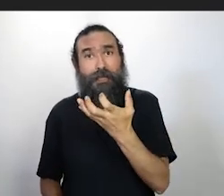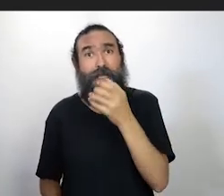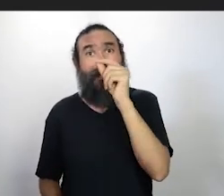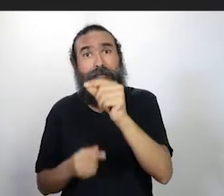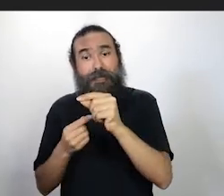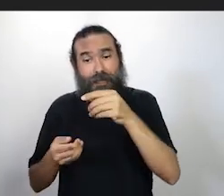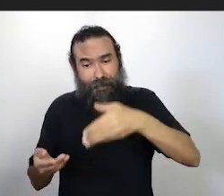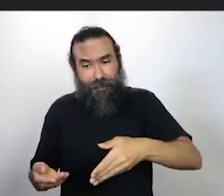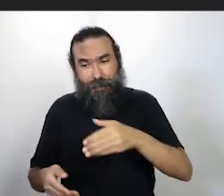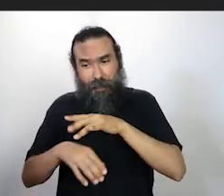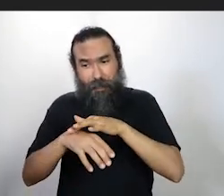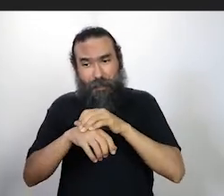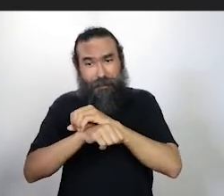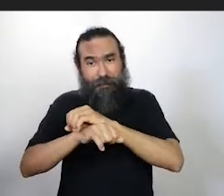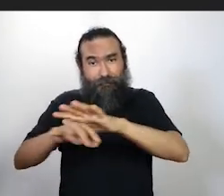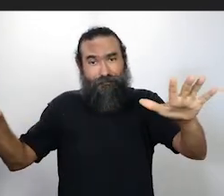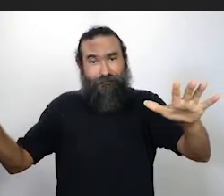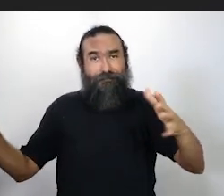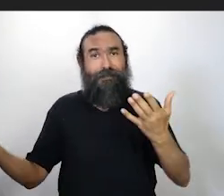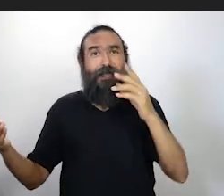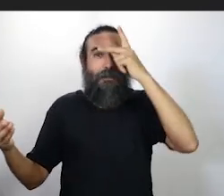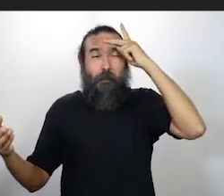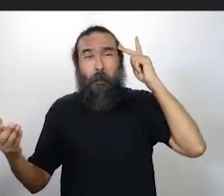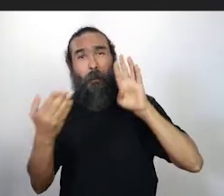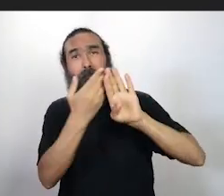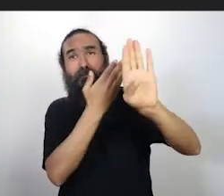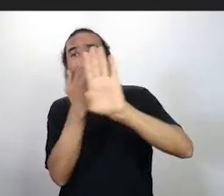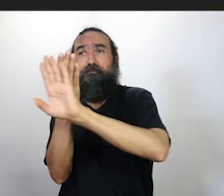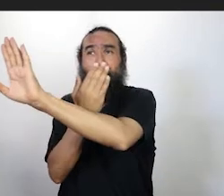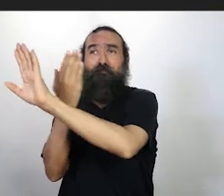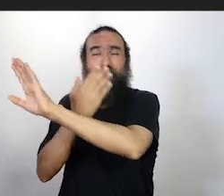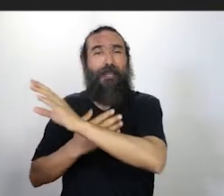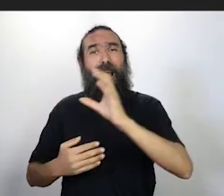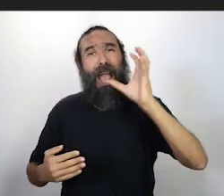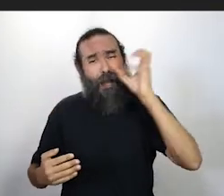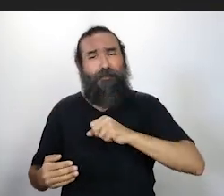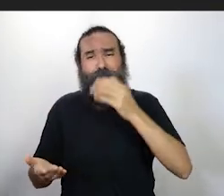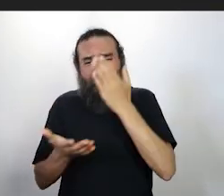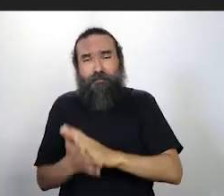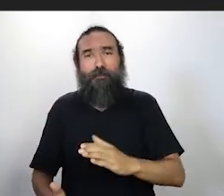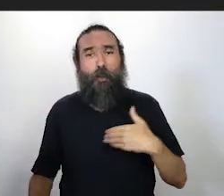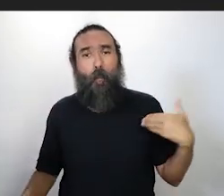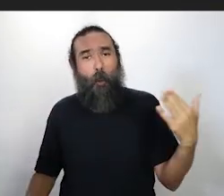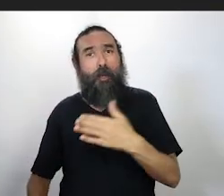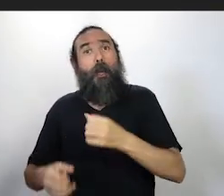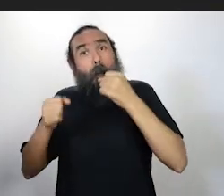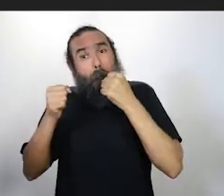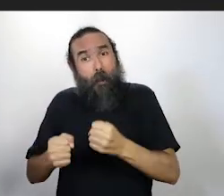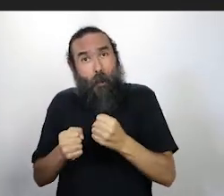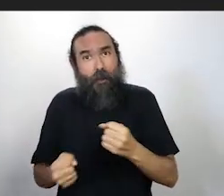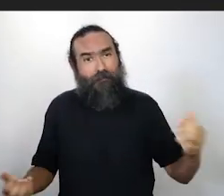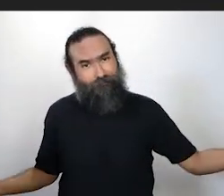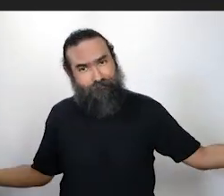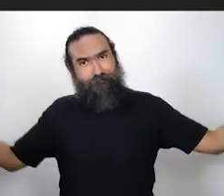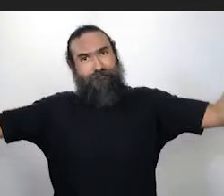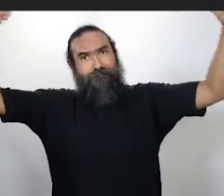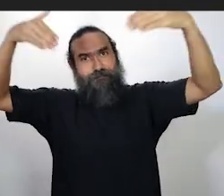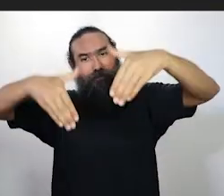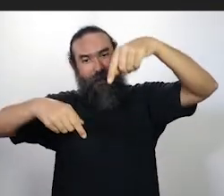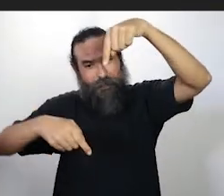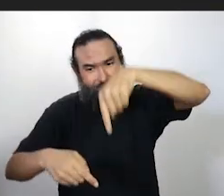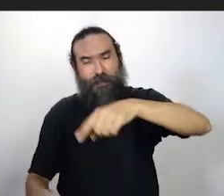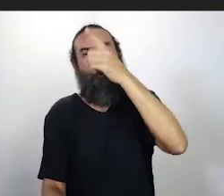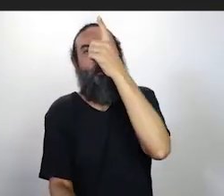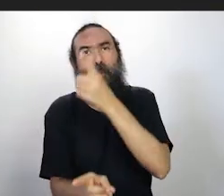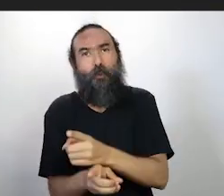gente espera que esse tempo de pandemia, de ausências e de distâncias, ele passe logo, em breve, que a gente consiga receber todo mundo